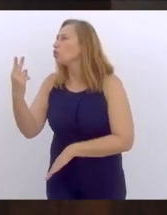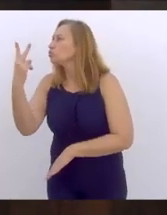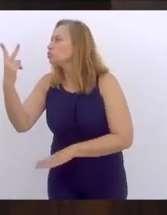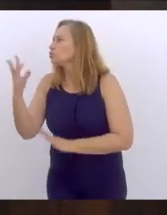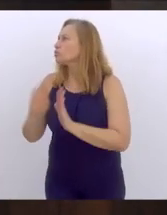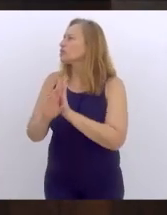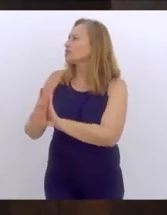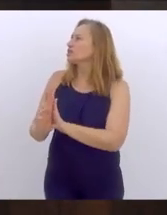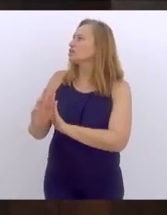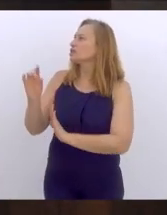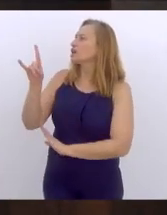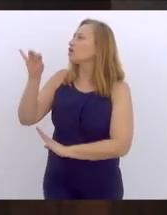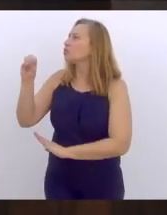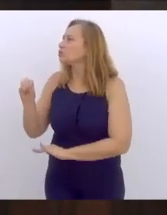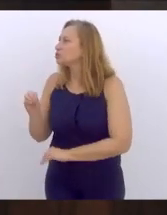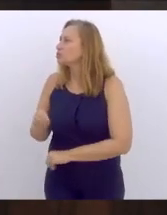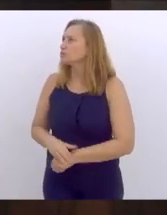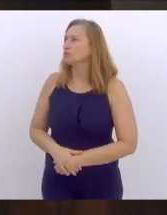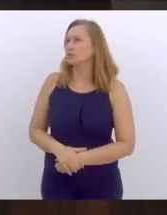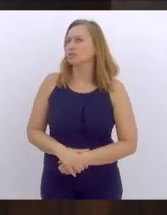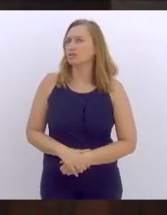Claudio?